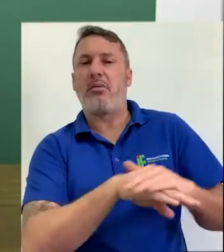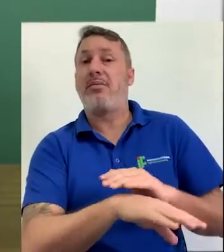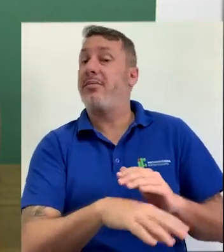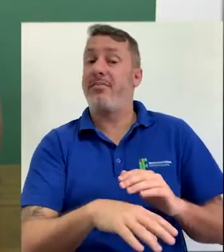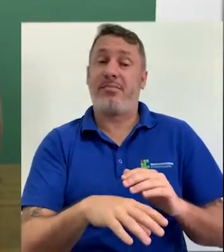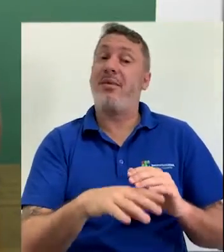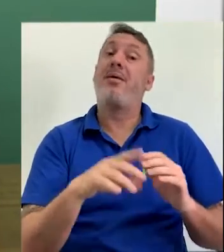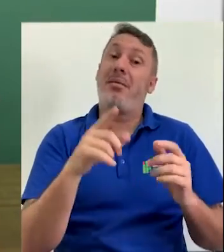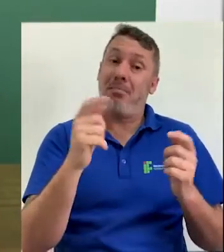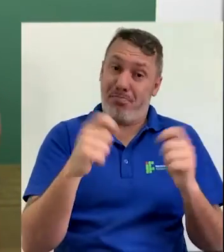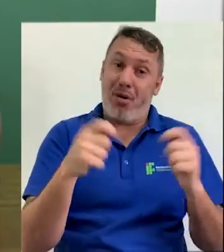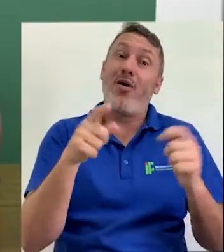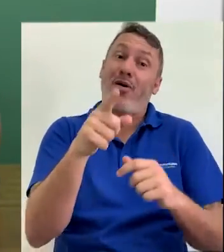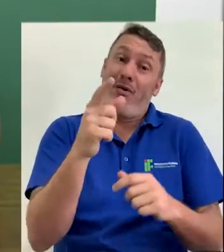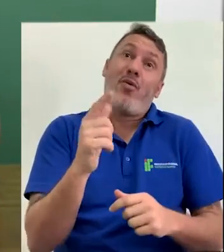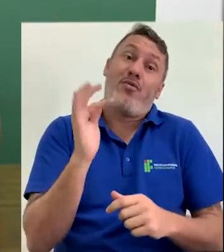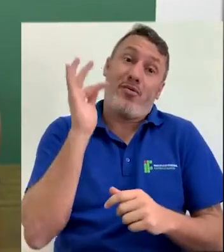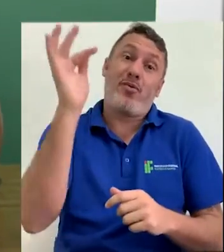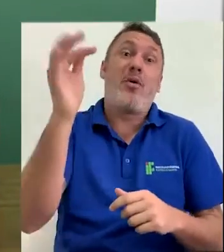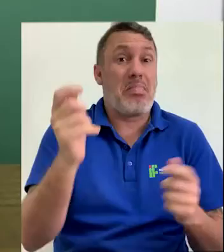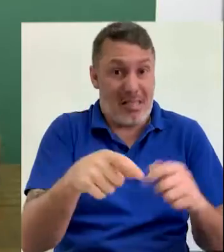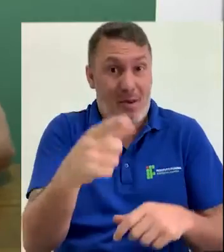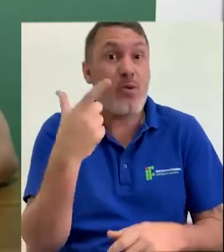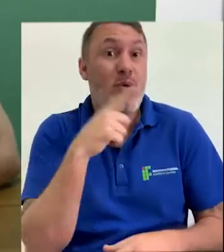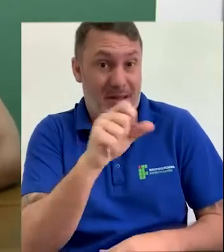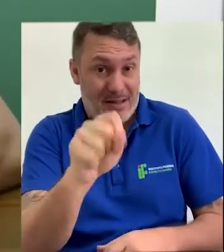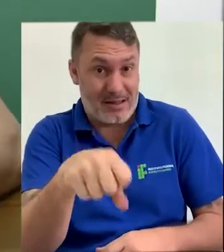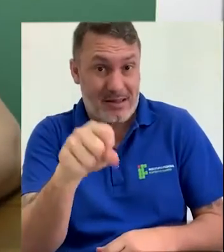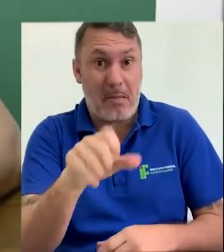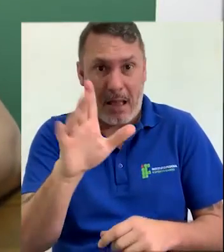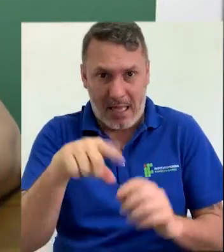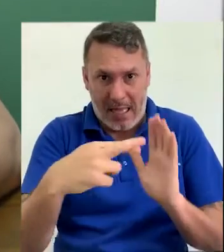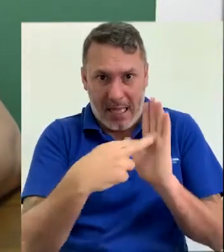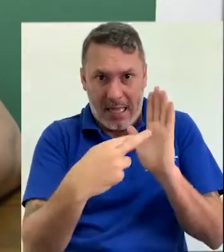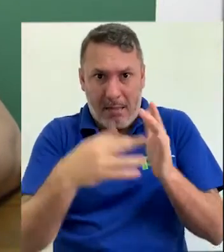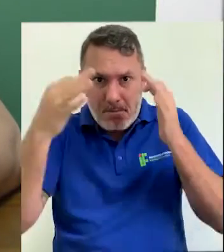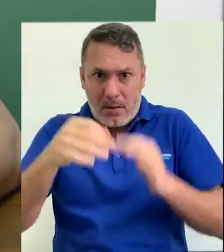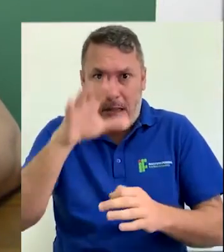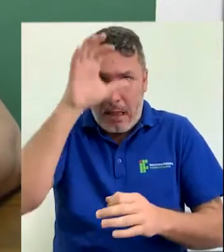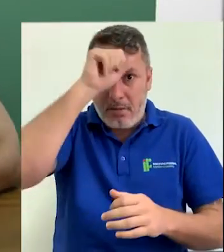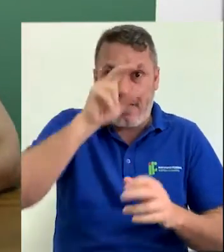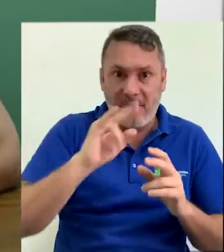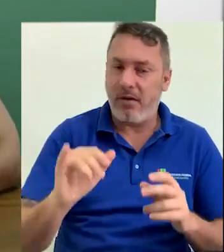a probabilidade que isso aconteça, mas não é regra geral.